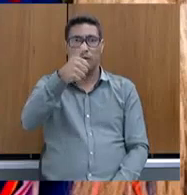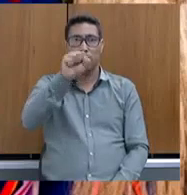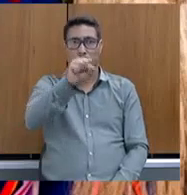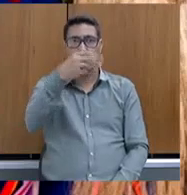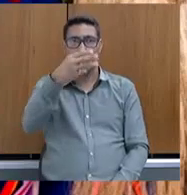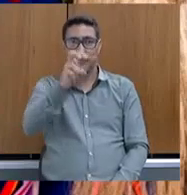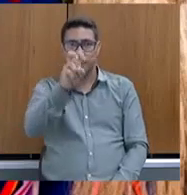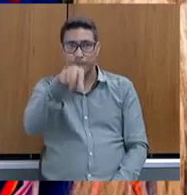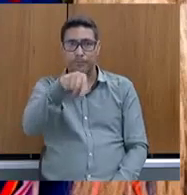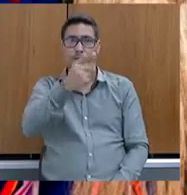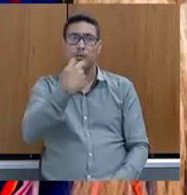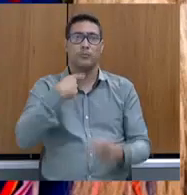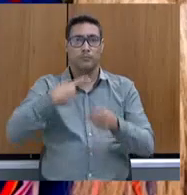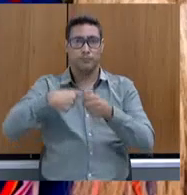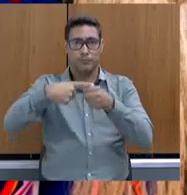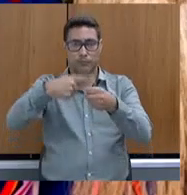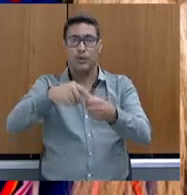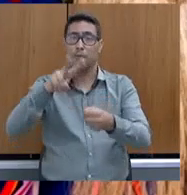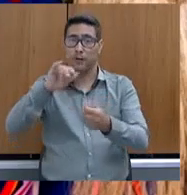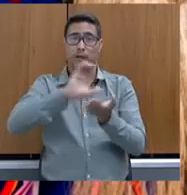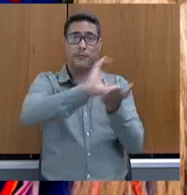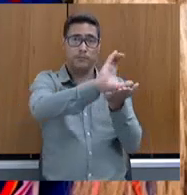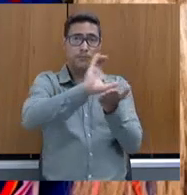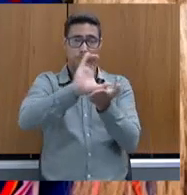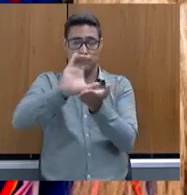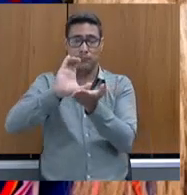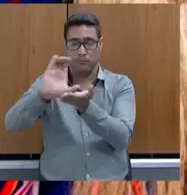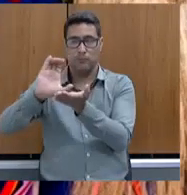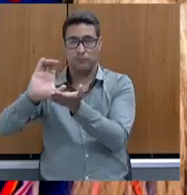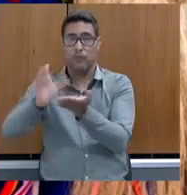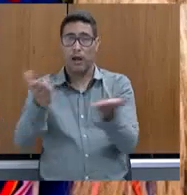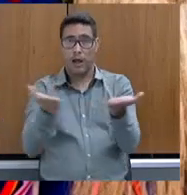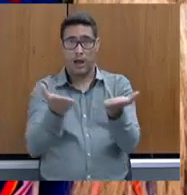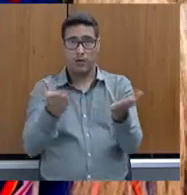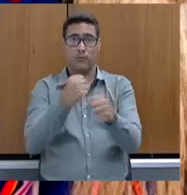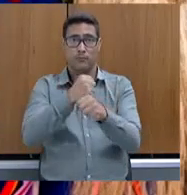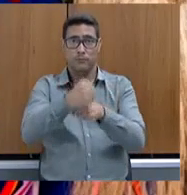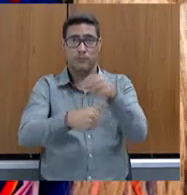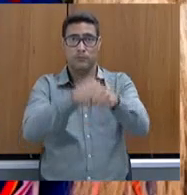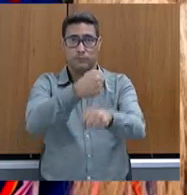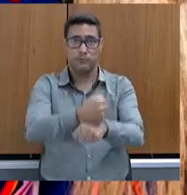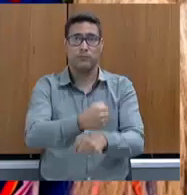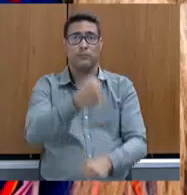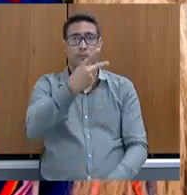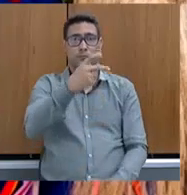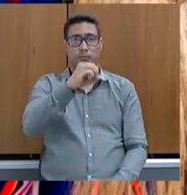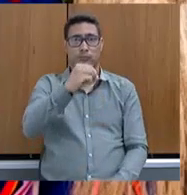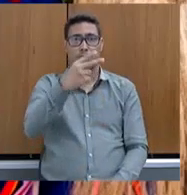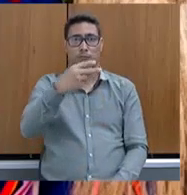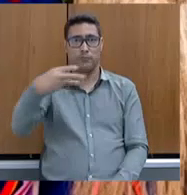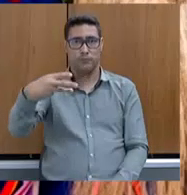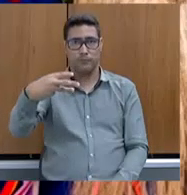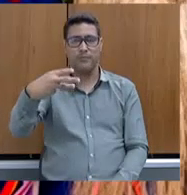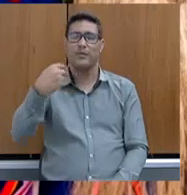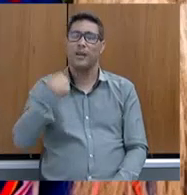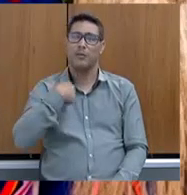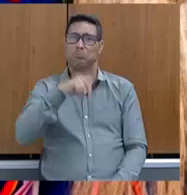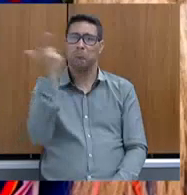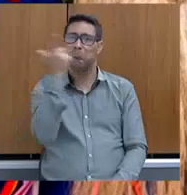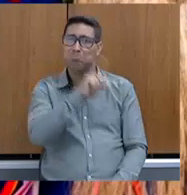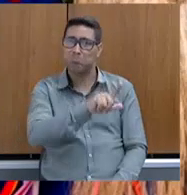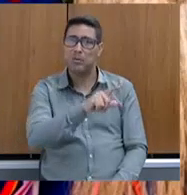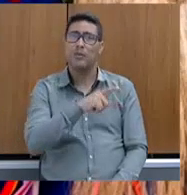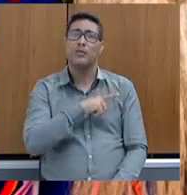repasse agora em 2023 foi um resultado que nós entregamos nesse último semestre recorde eu acho que